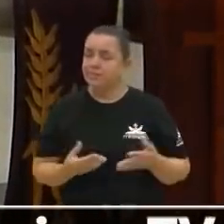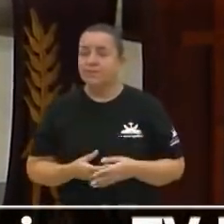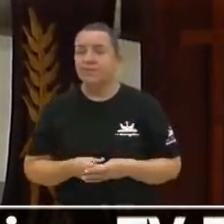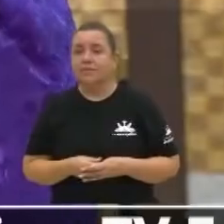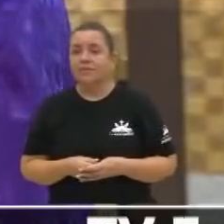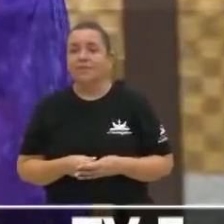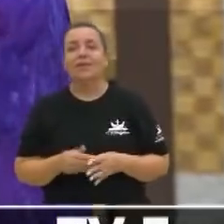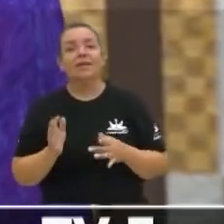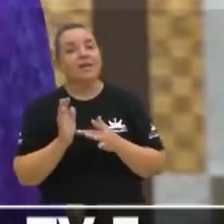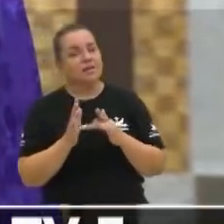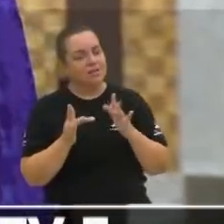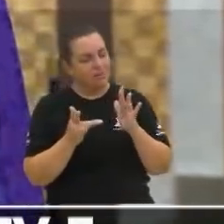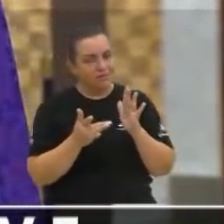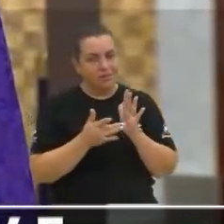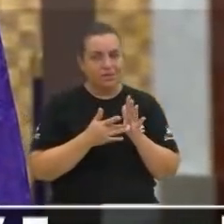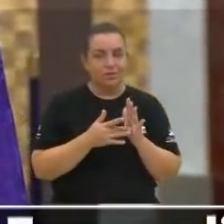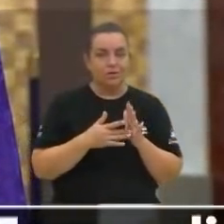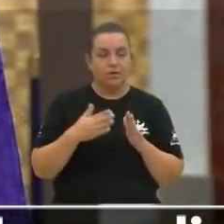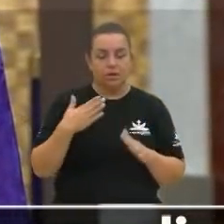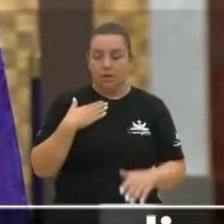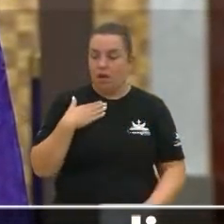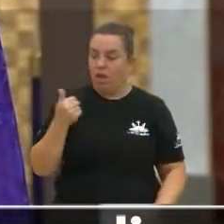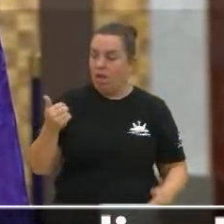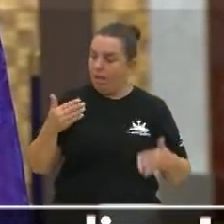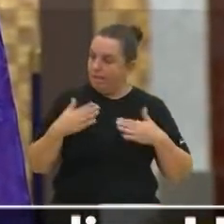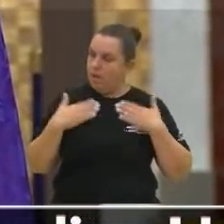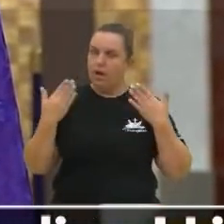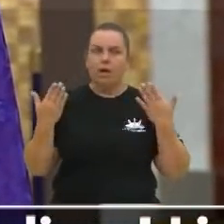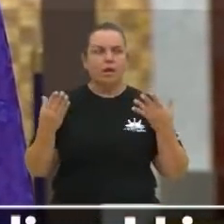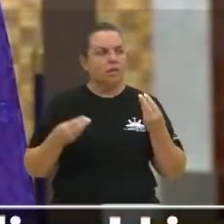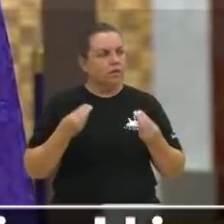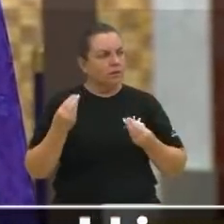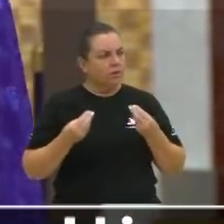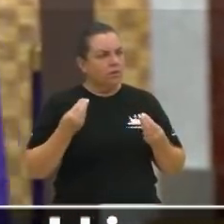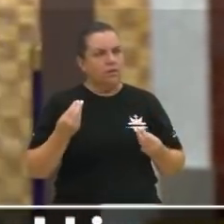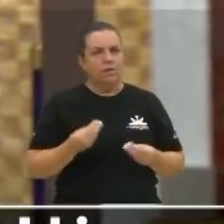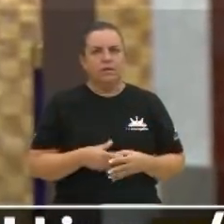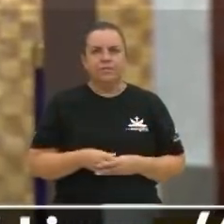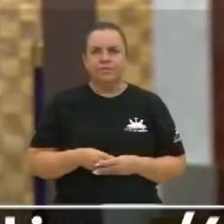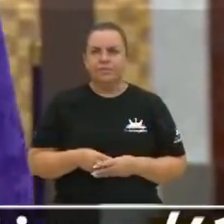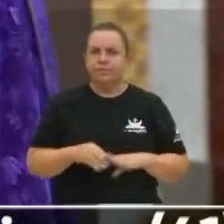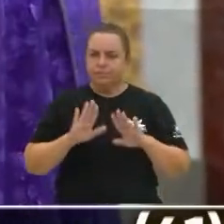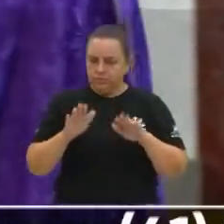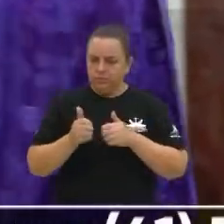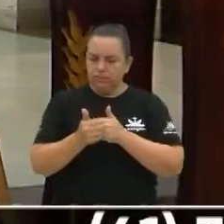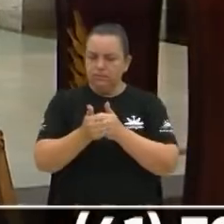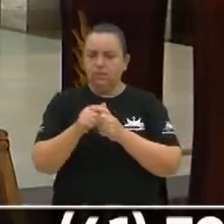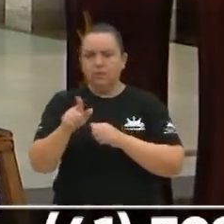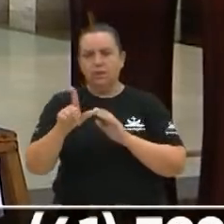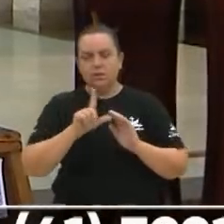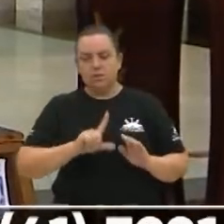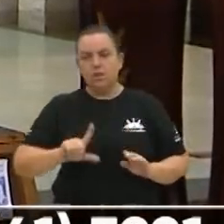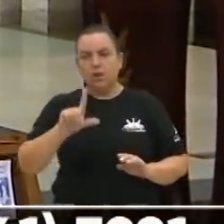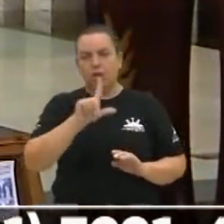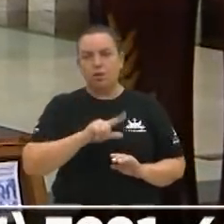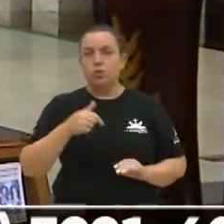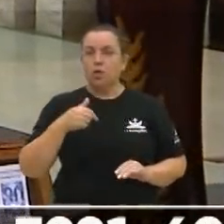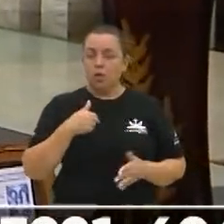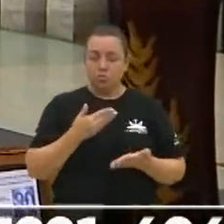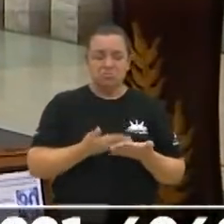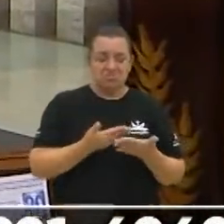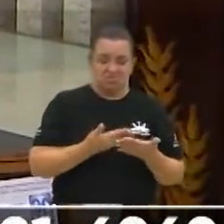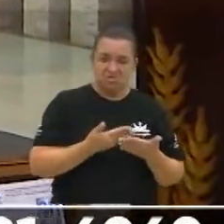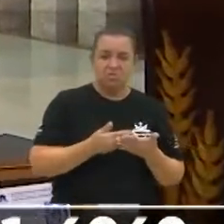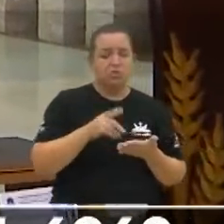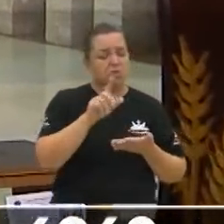e onde é como Jesus você pega de surpresa E se fosse seguir essa lógica na minha Alexia Divina